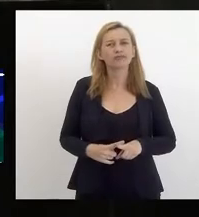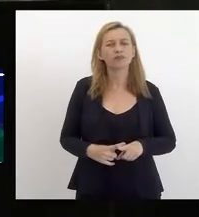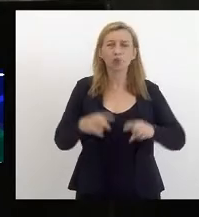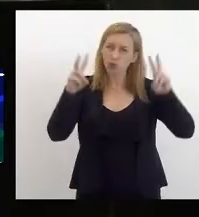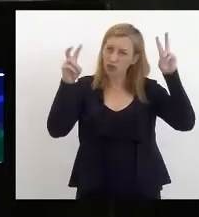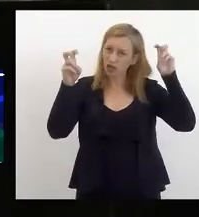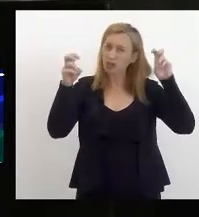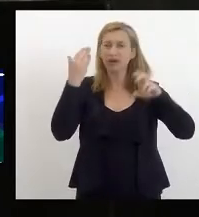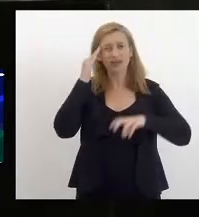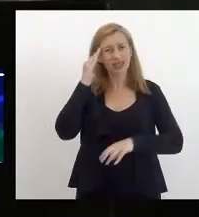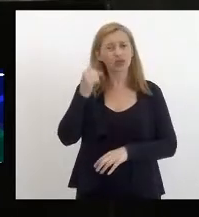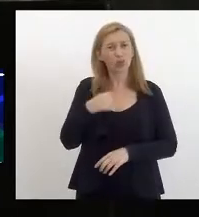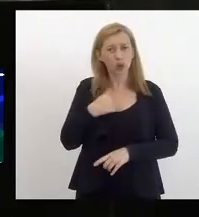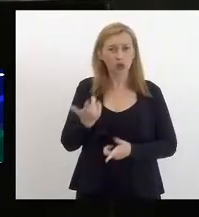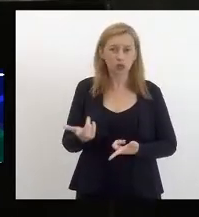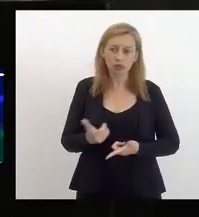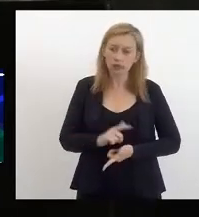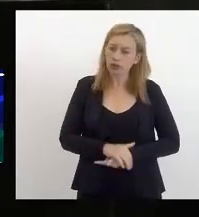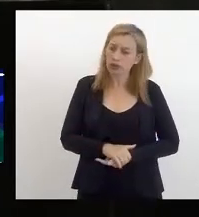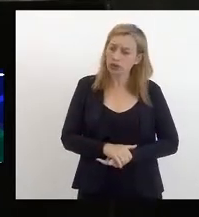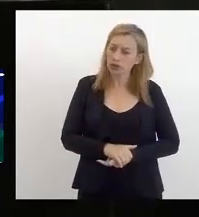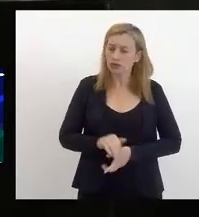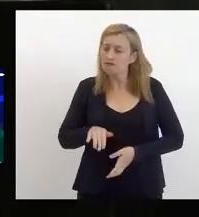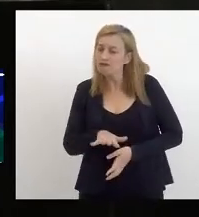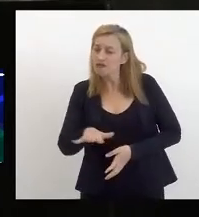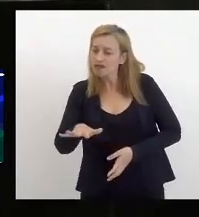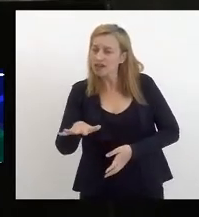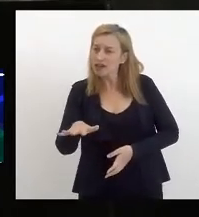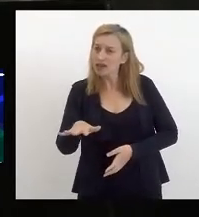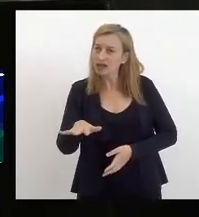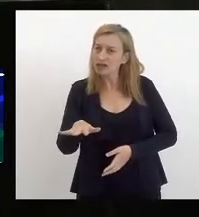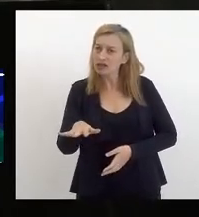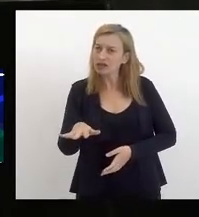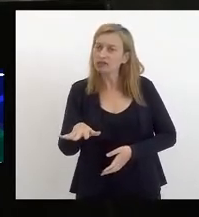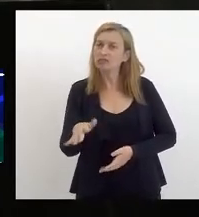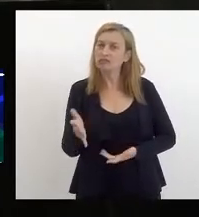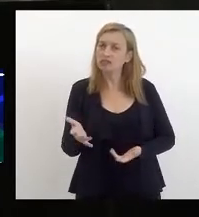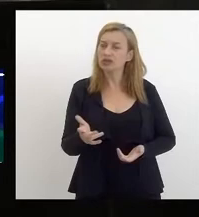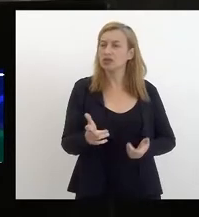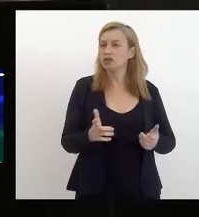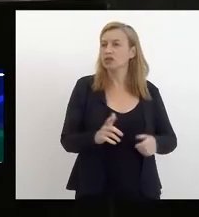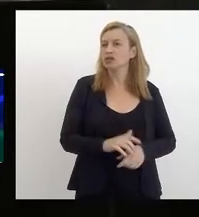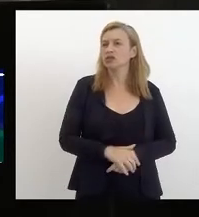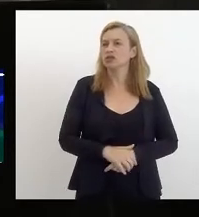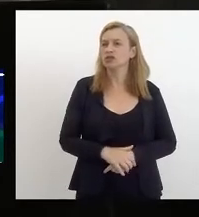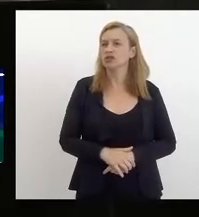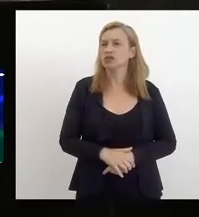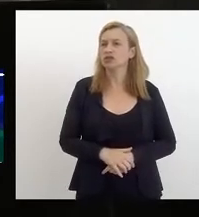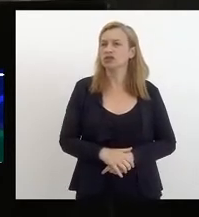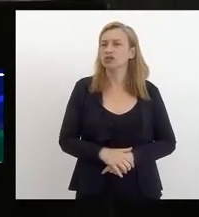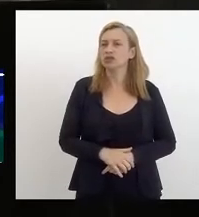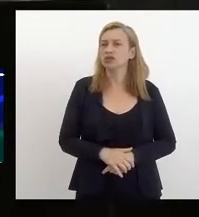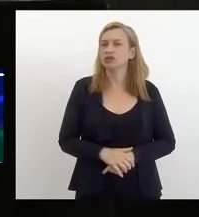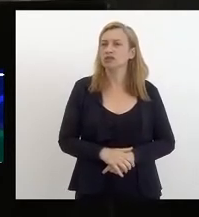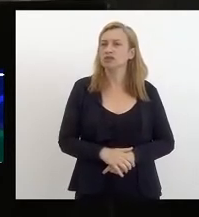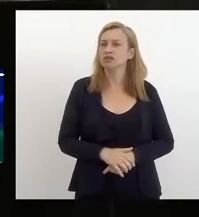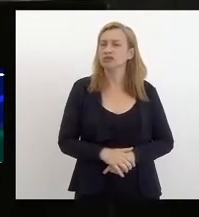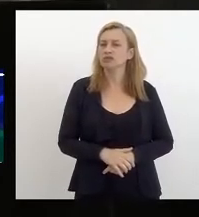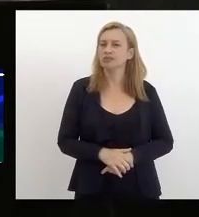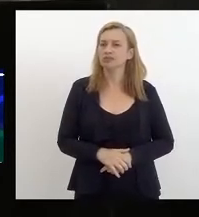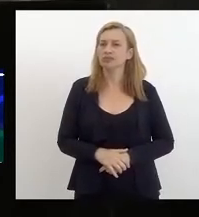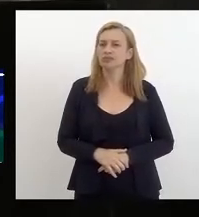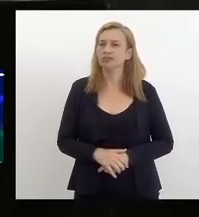o tema e é das favelas e dos territórios populares encerra pelo